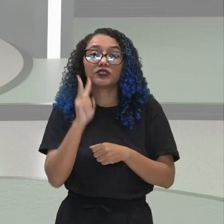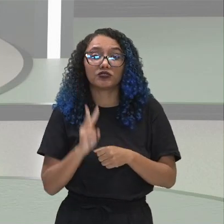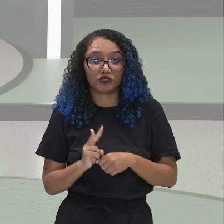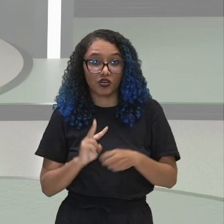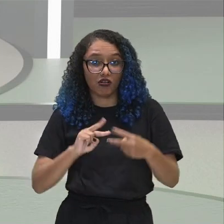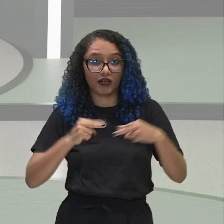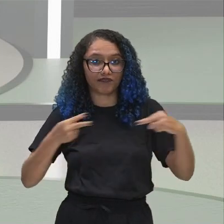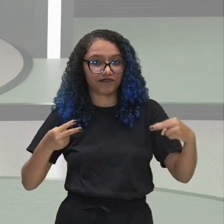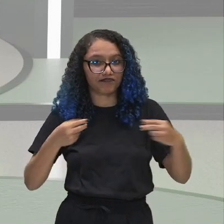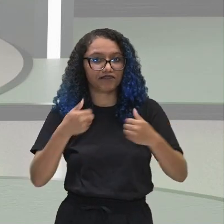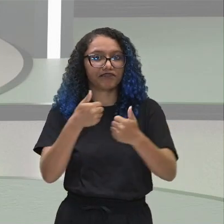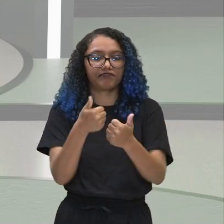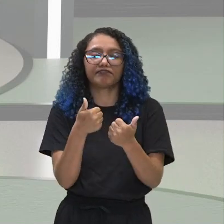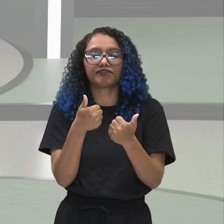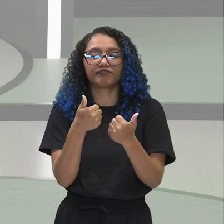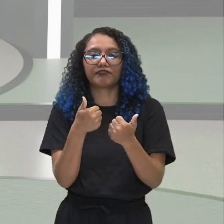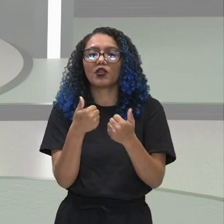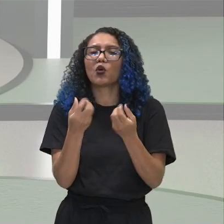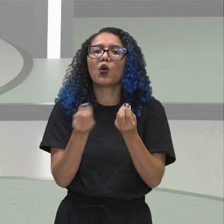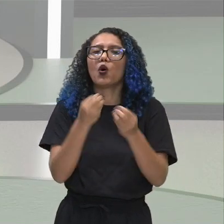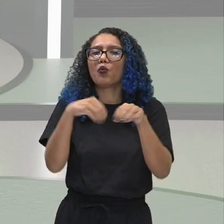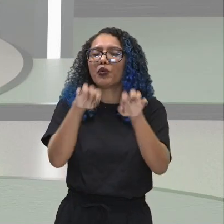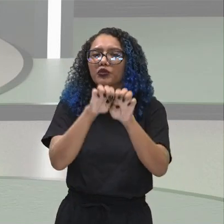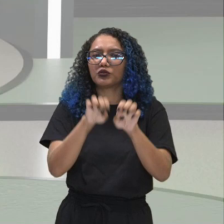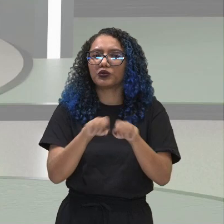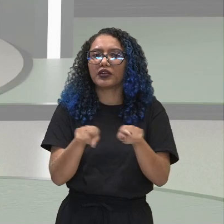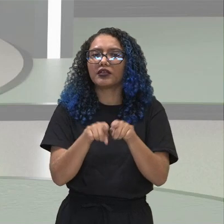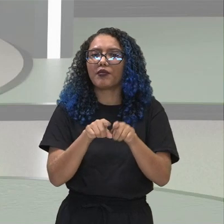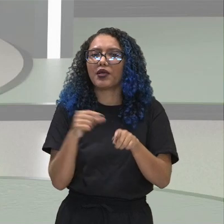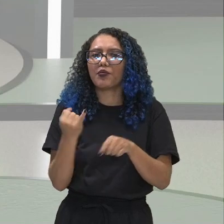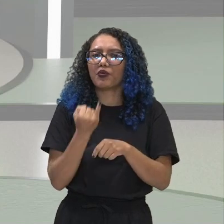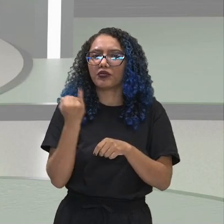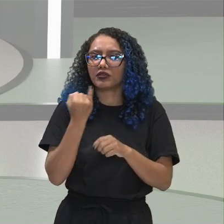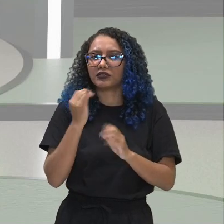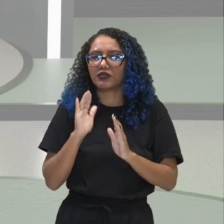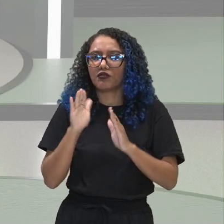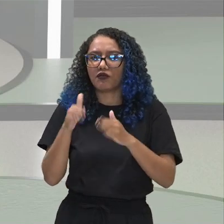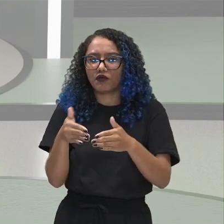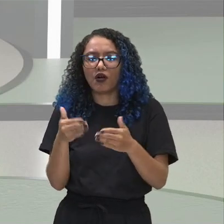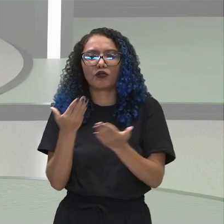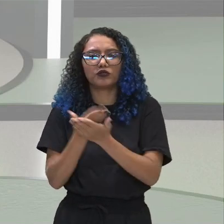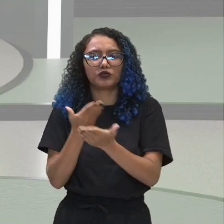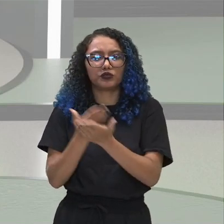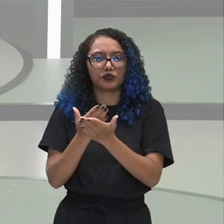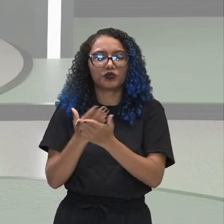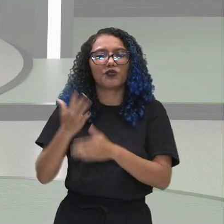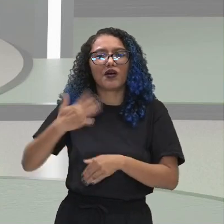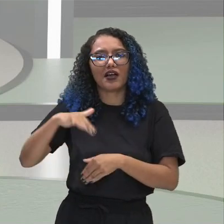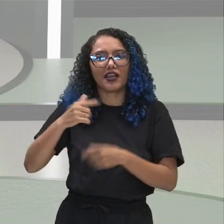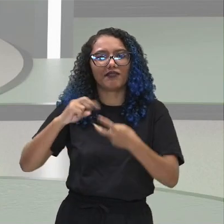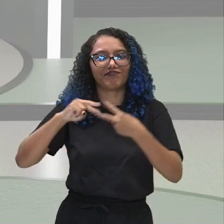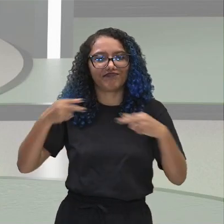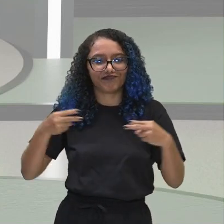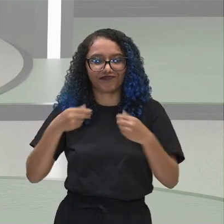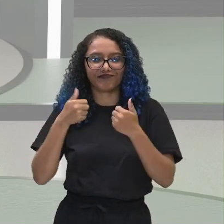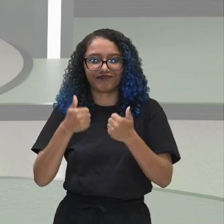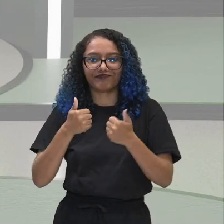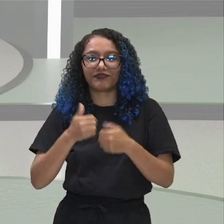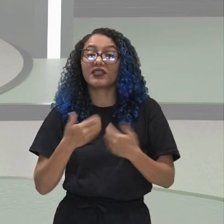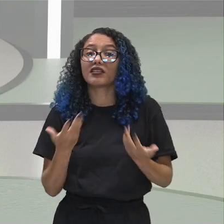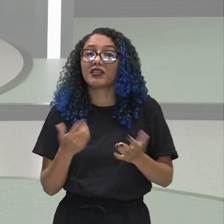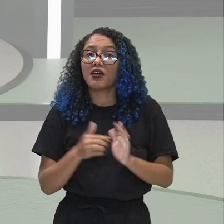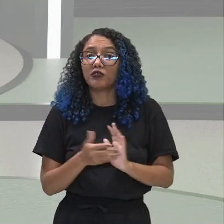nossa vida, né? E sua estrutura e importância para o estudo da genética, da área da genética. Com isso, eu trago